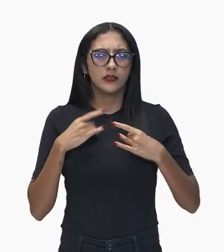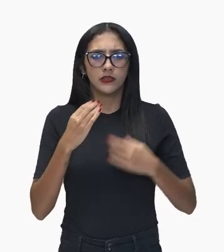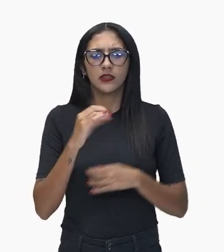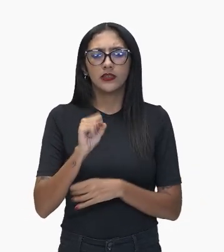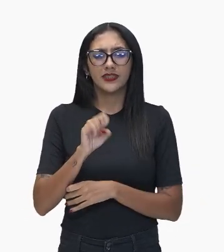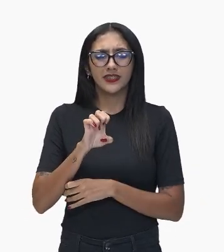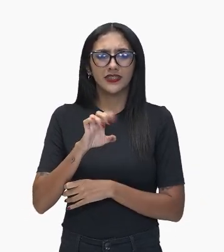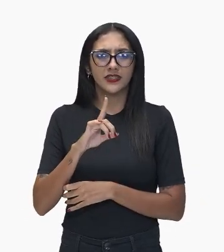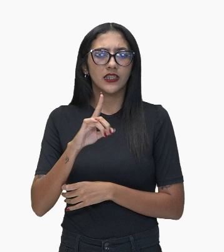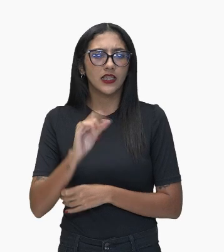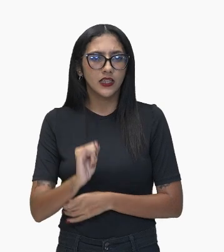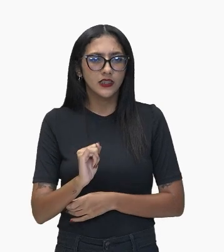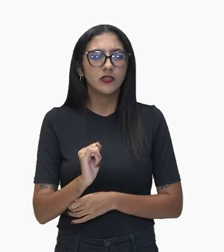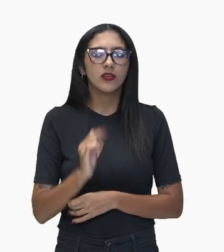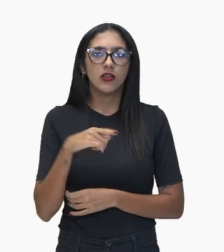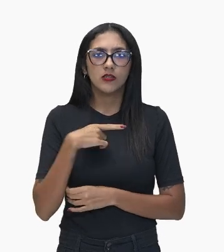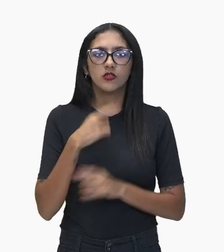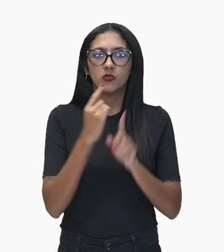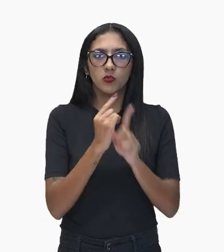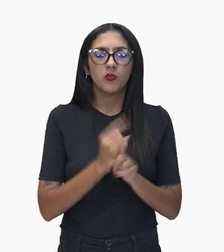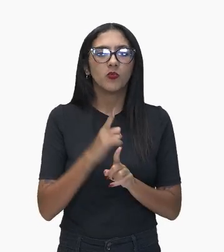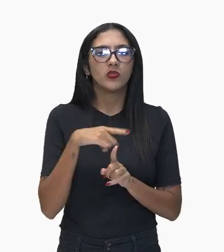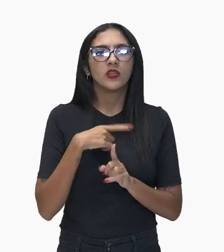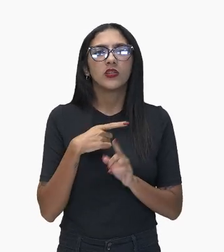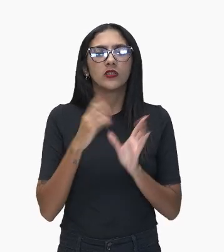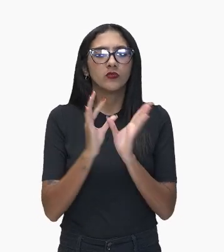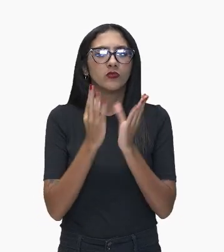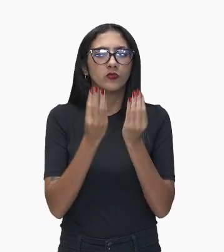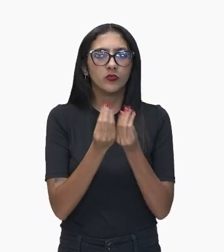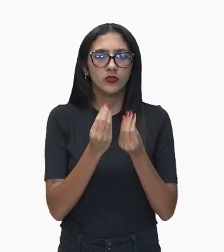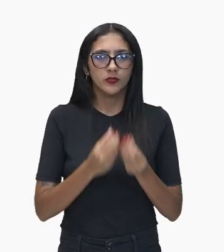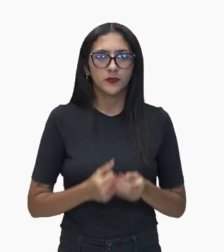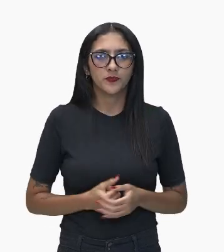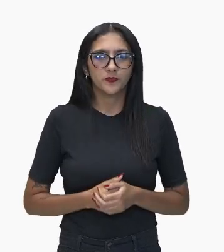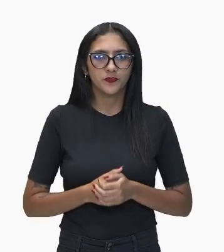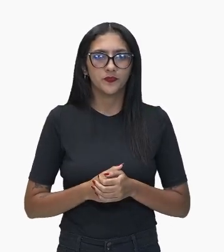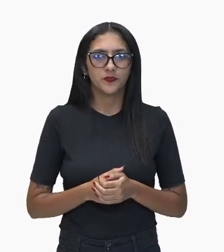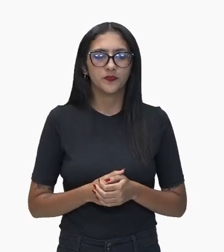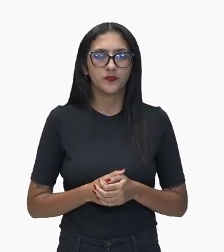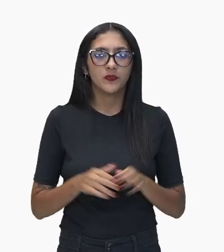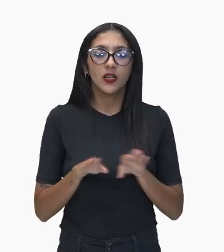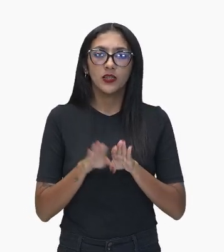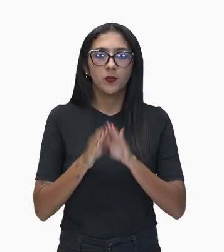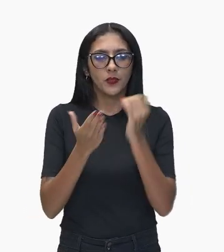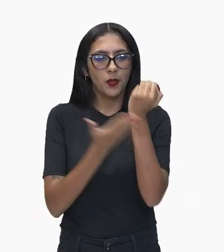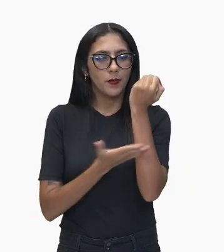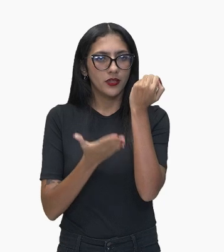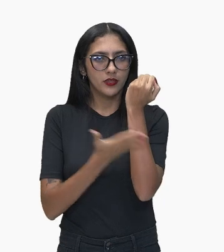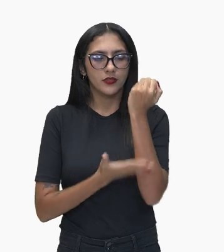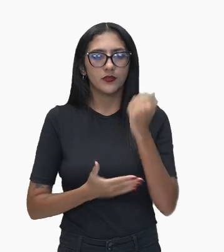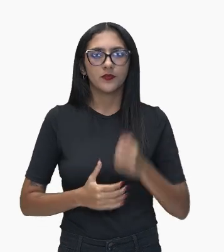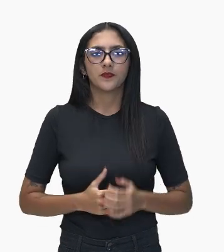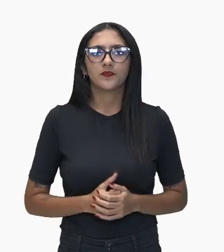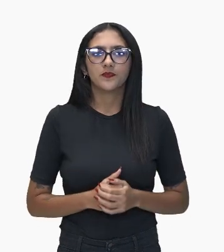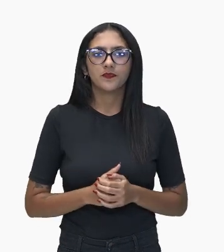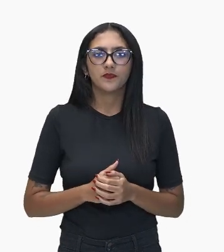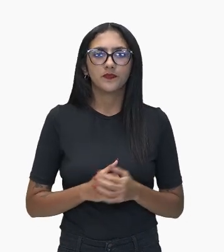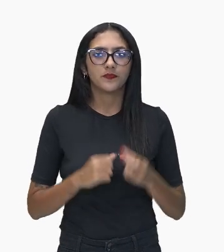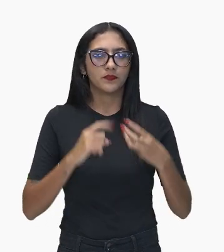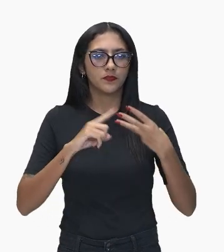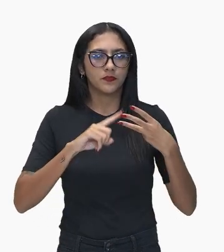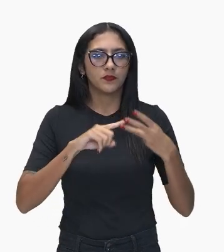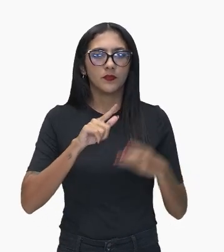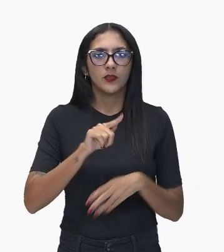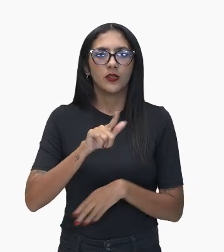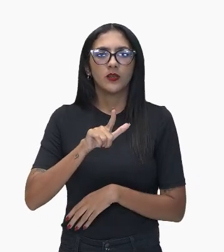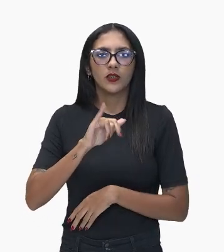encontra a celulose e claro, na madeira. O glicogênio, que está